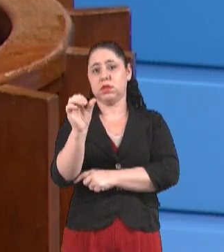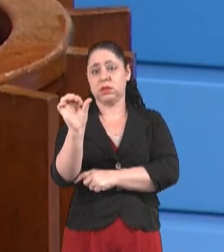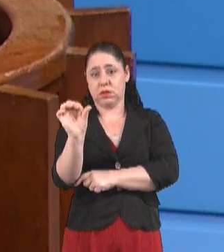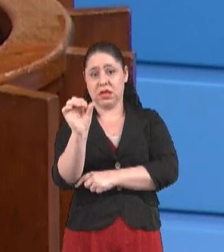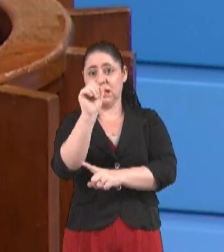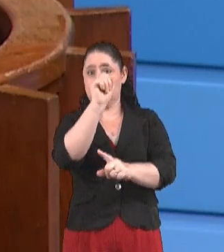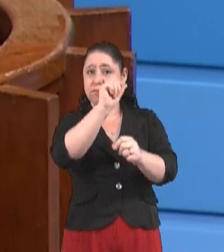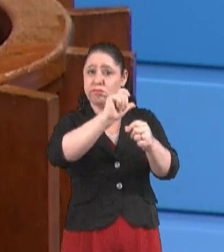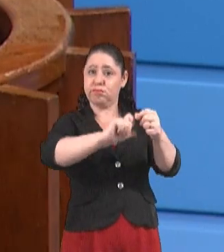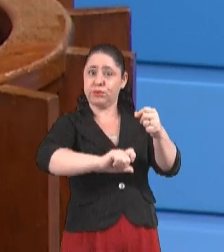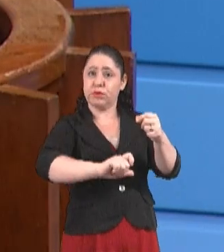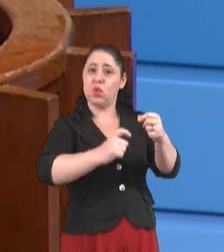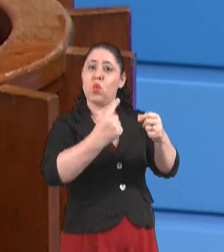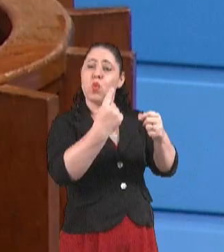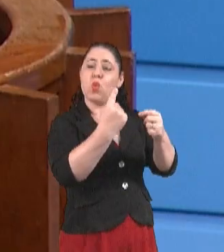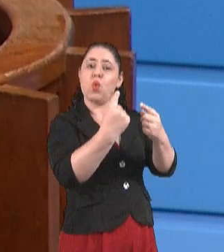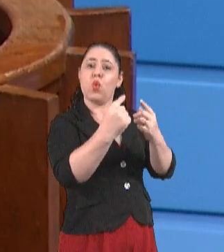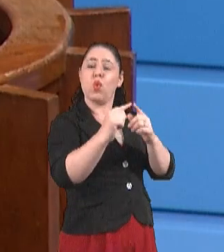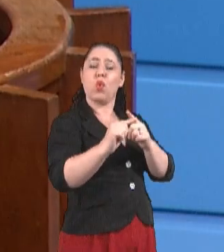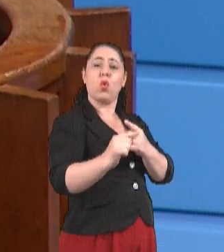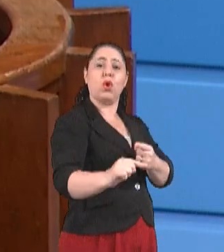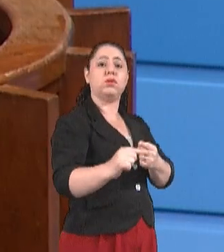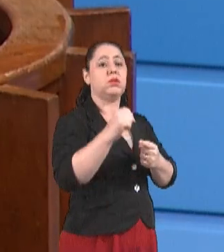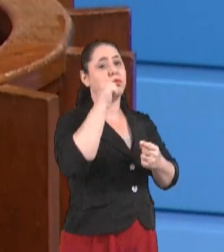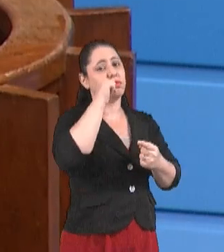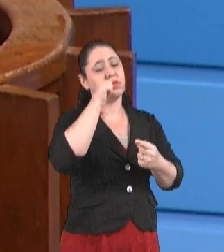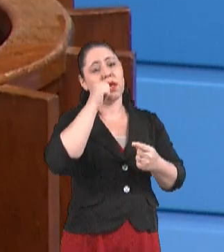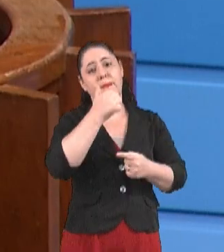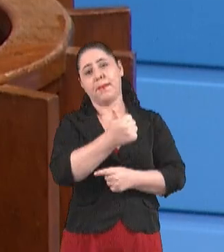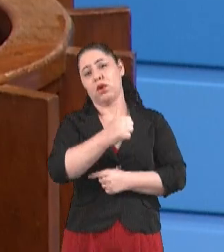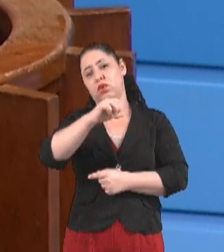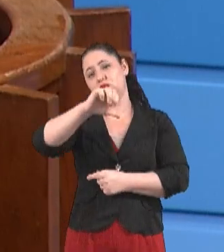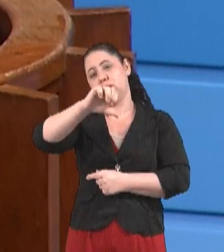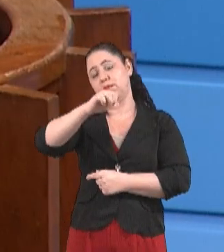2.206 estupros contra mulheres e